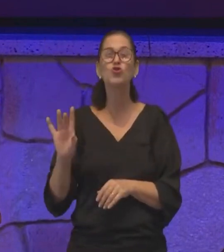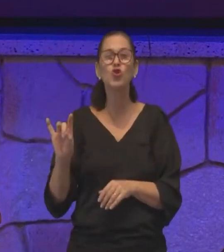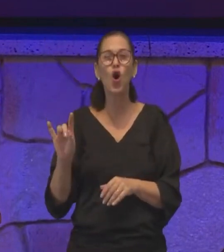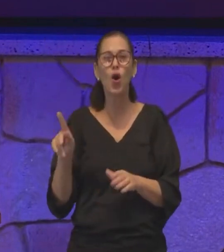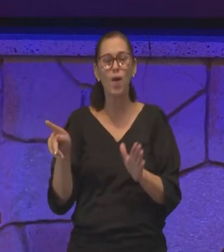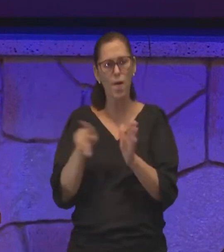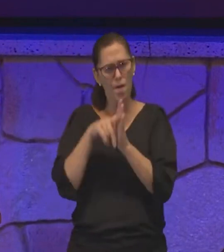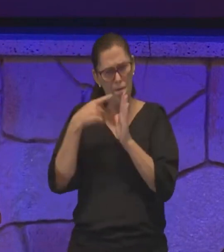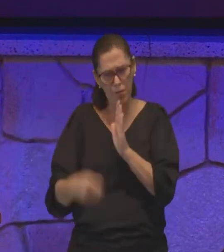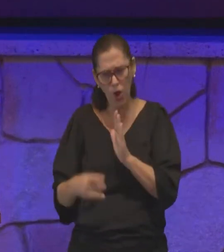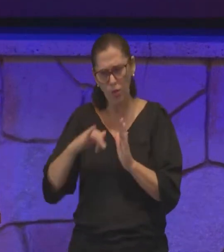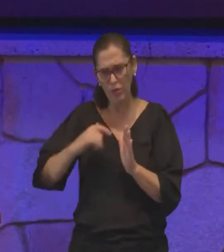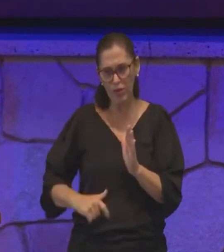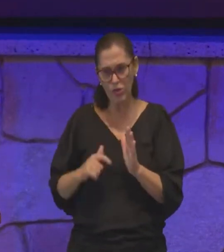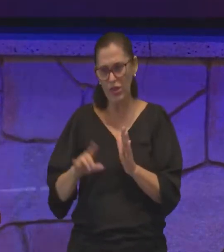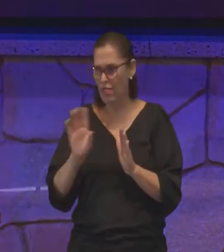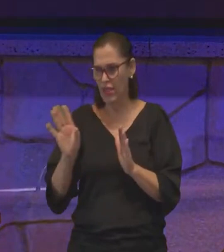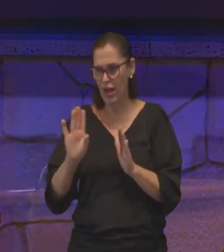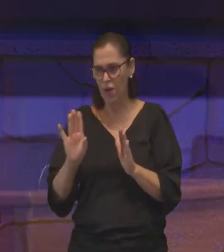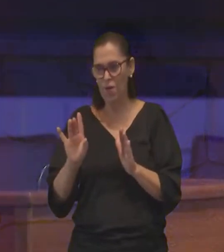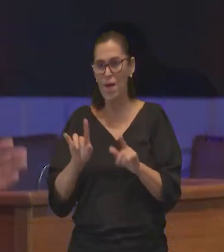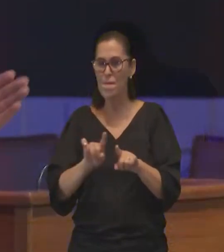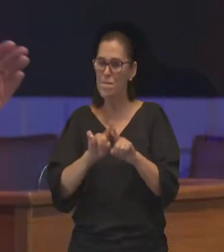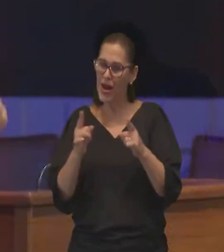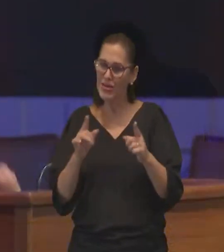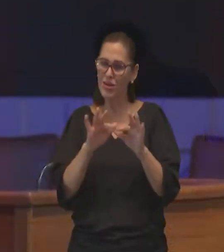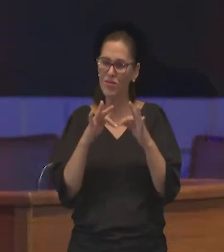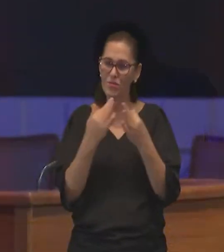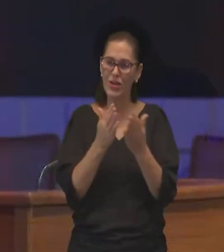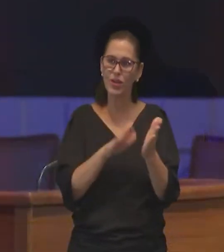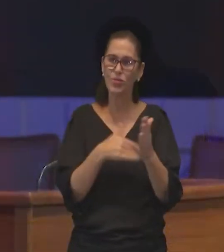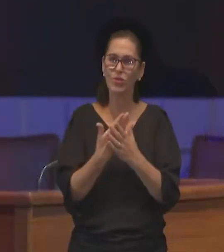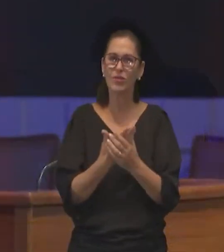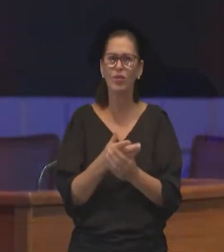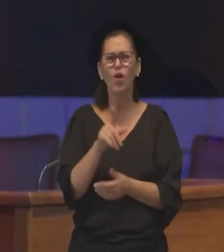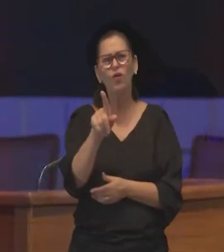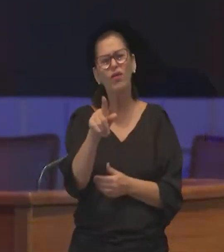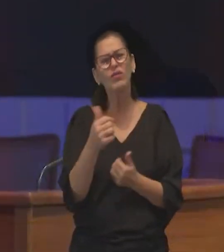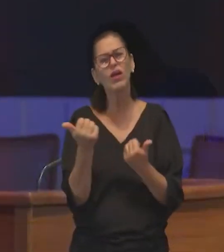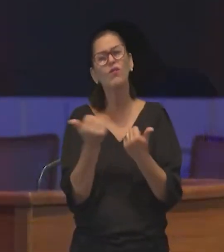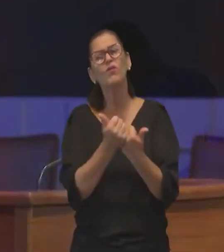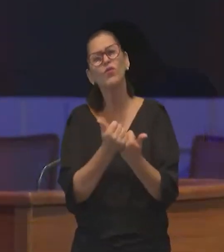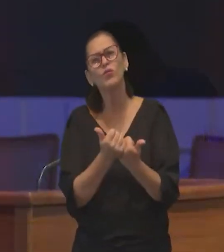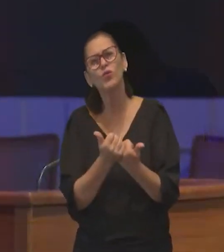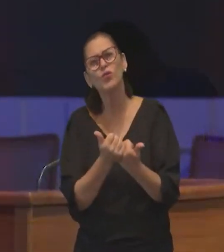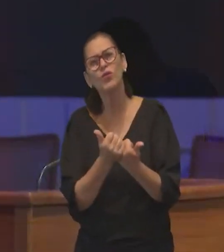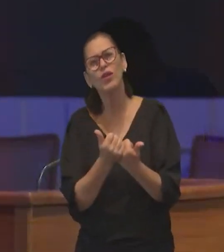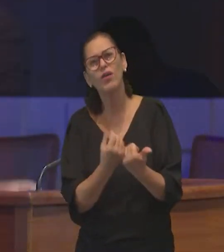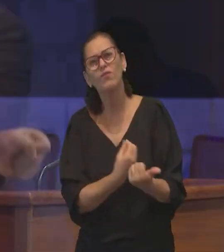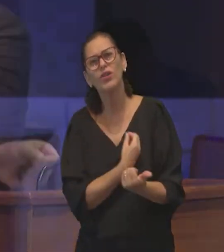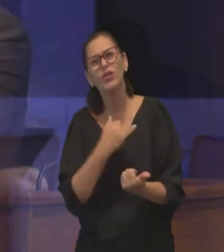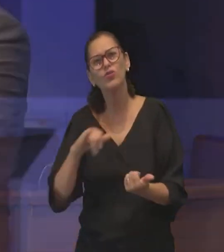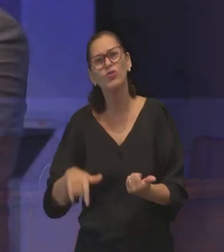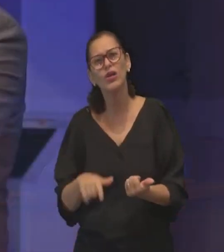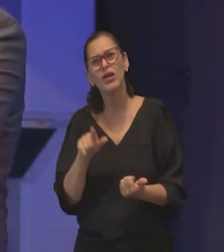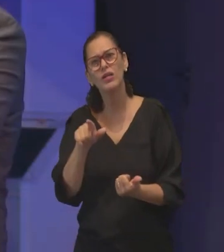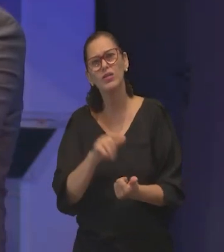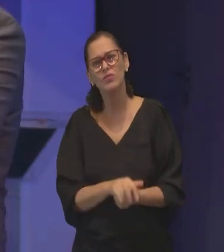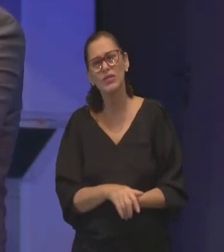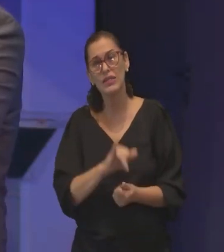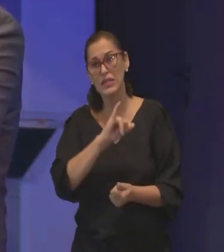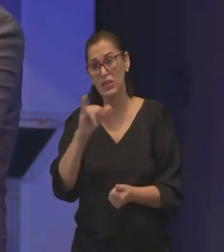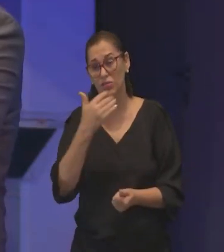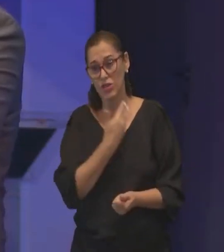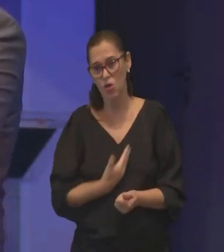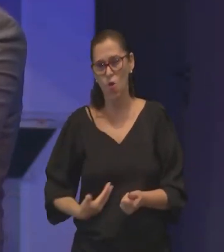era a preservação de toda a vida. Irmão, o que você faria no lugar de José? Se você, como governador,